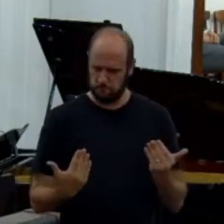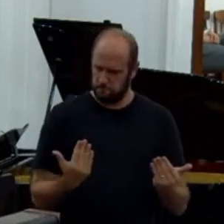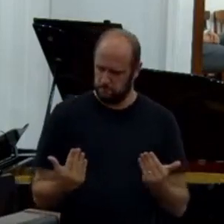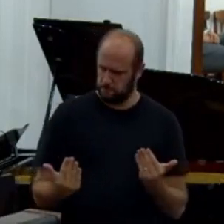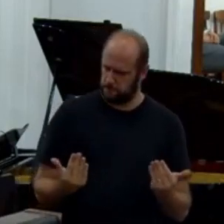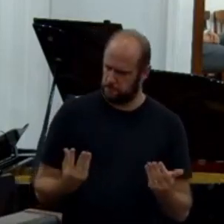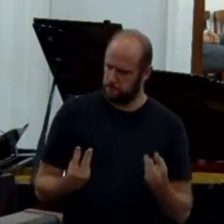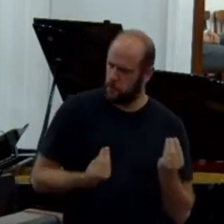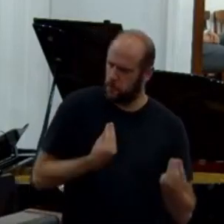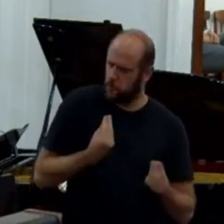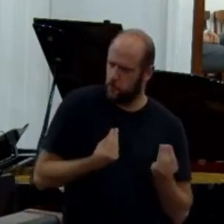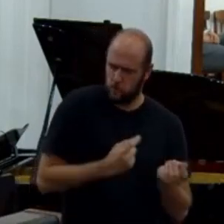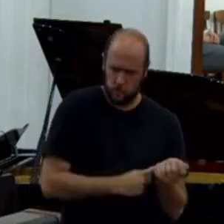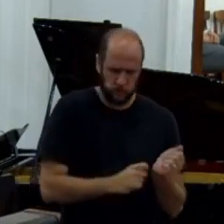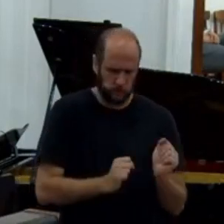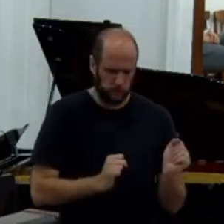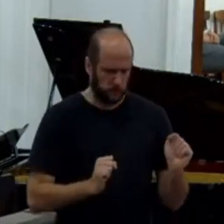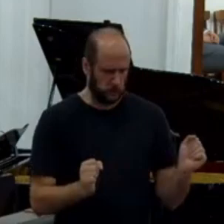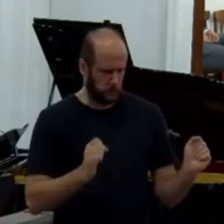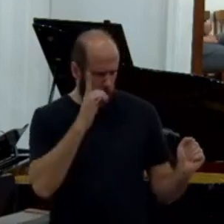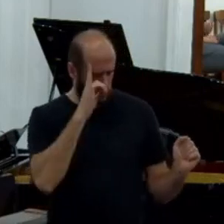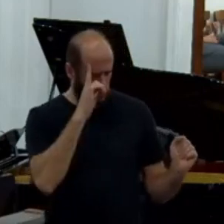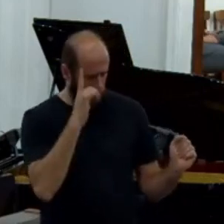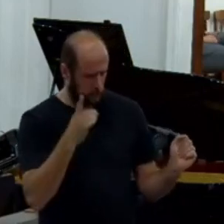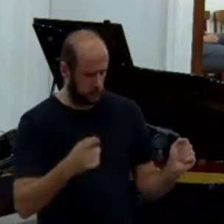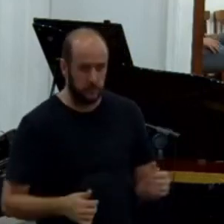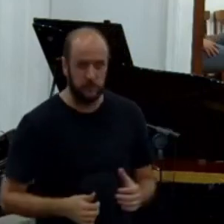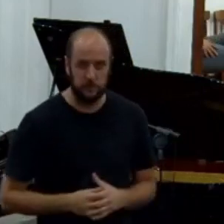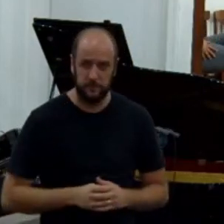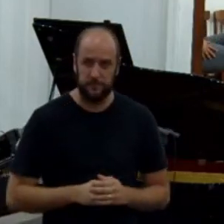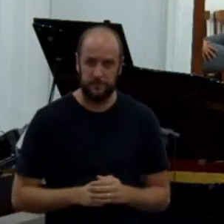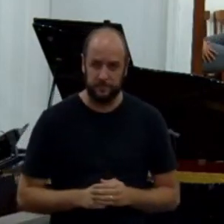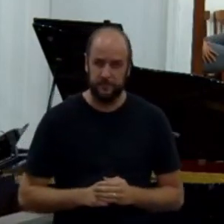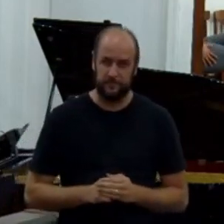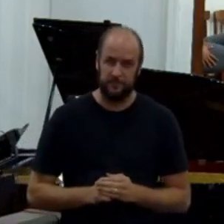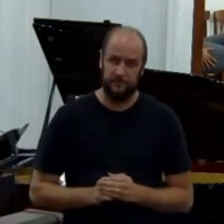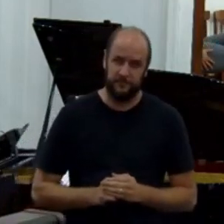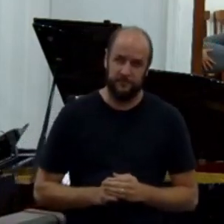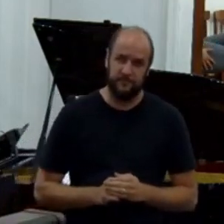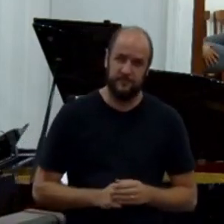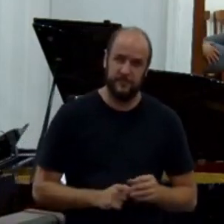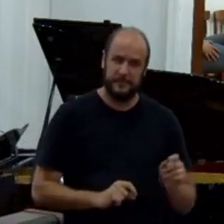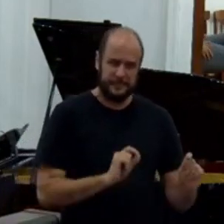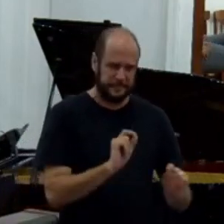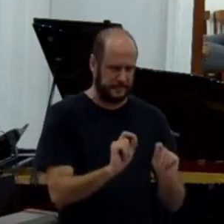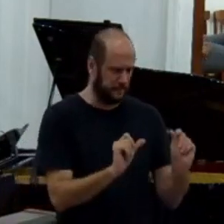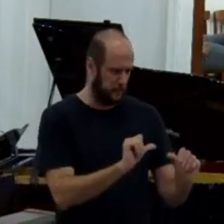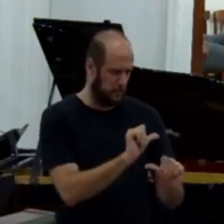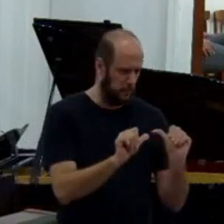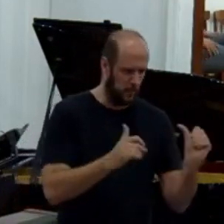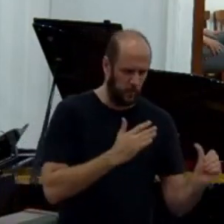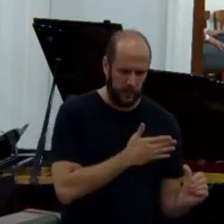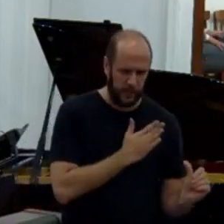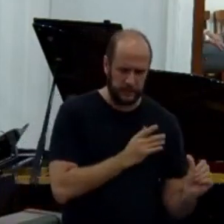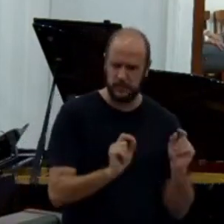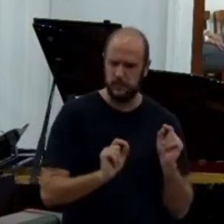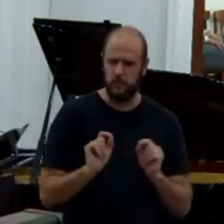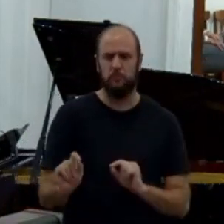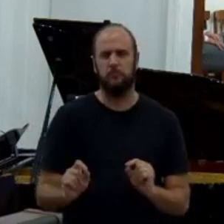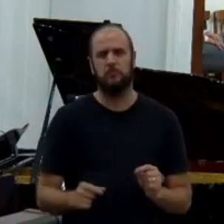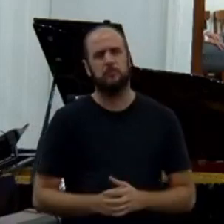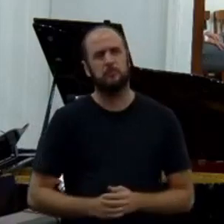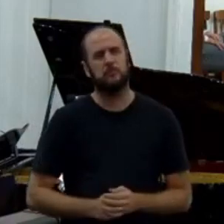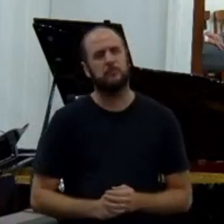Como a ira se expressa no seu dia a dia? O que tem feito isso no seu coração?